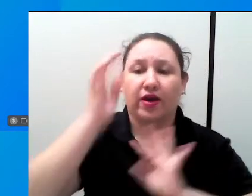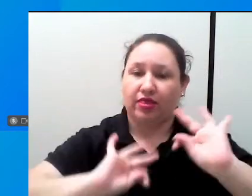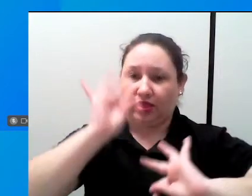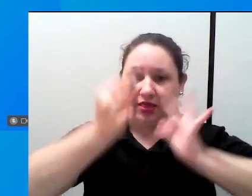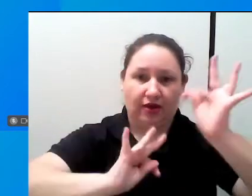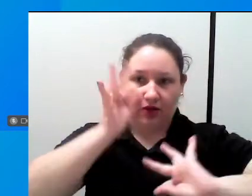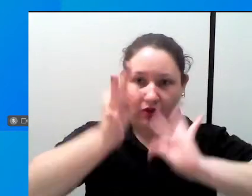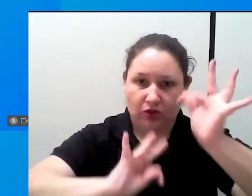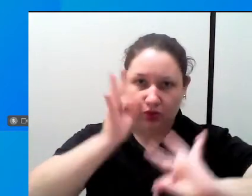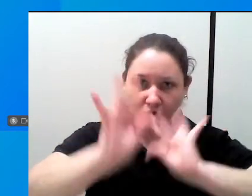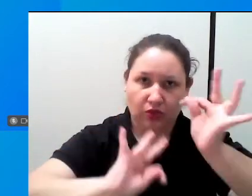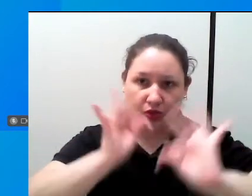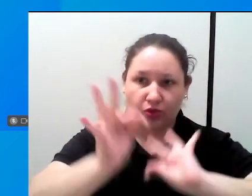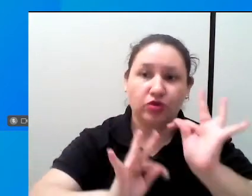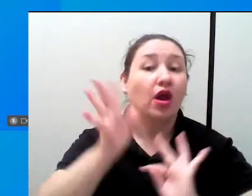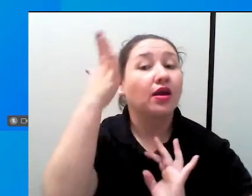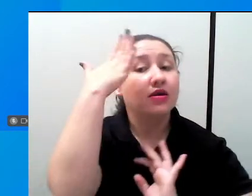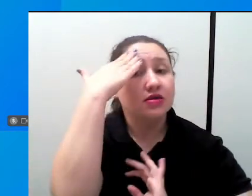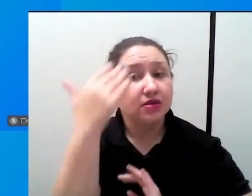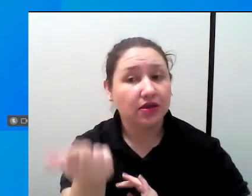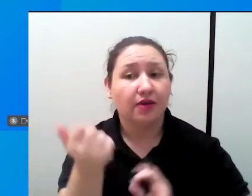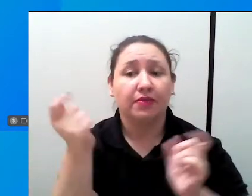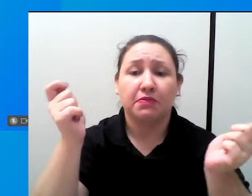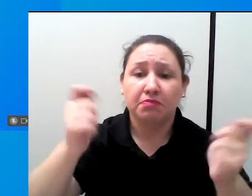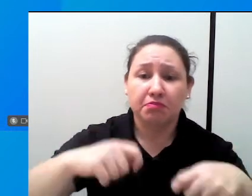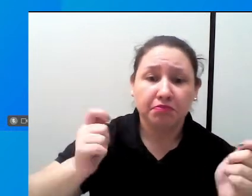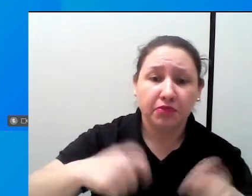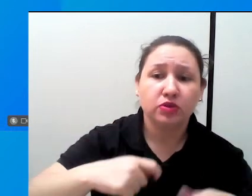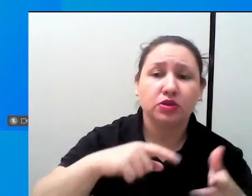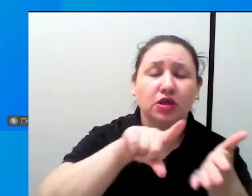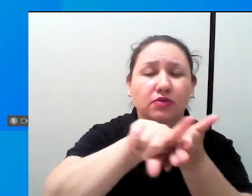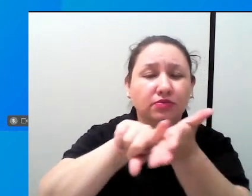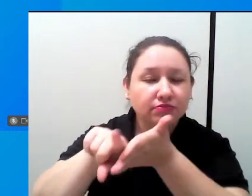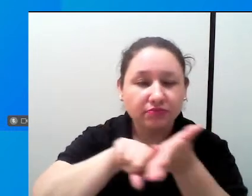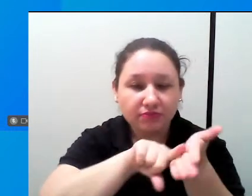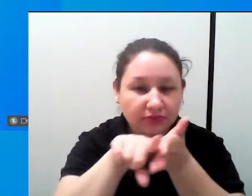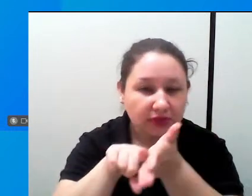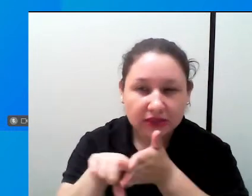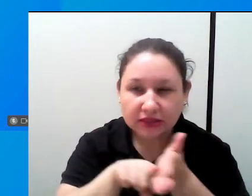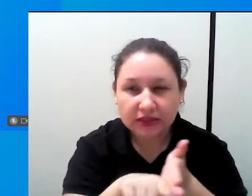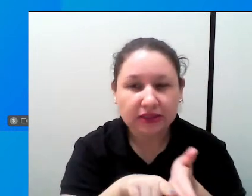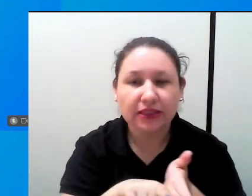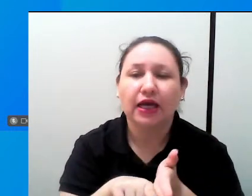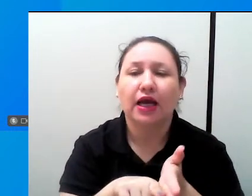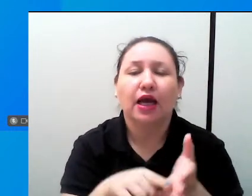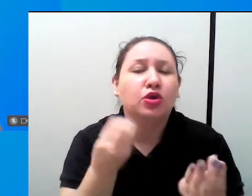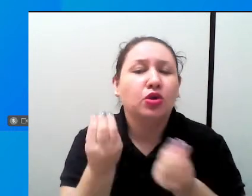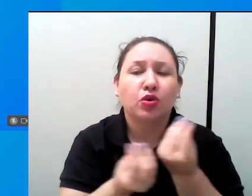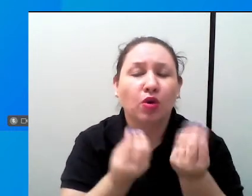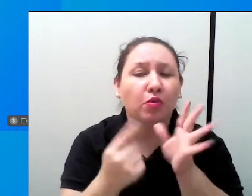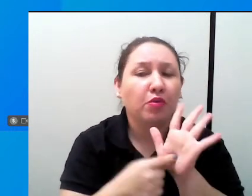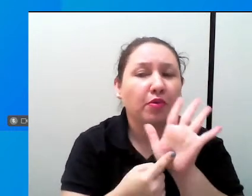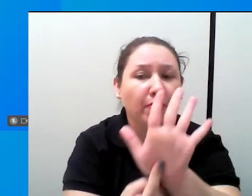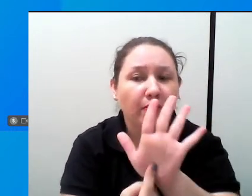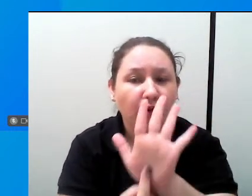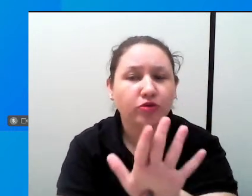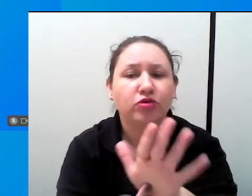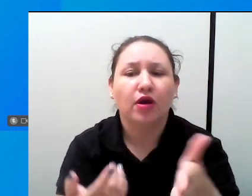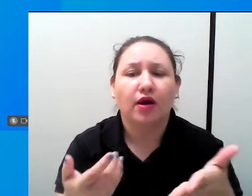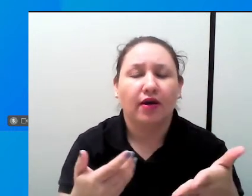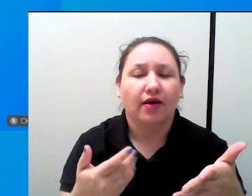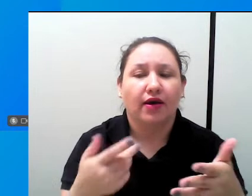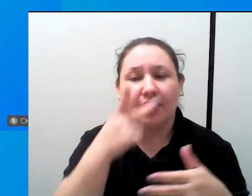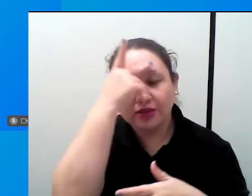que articula o ensino e a pesquisa de forma, dizemos sempre, indissociável,